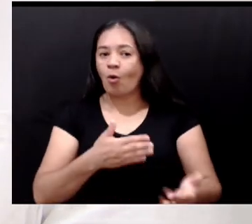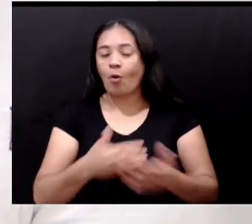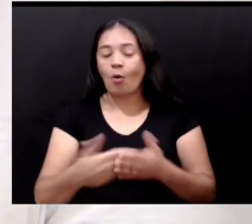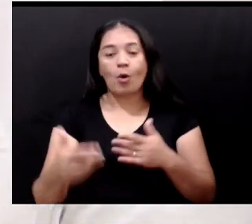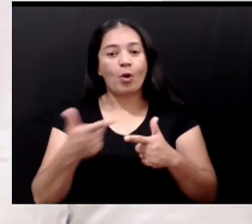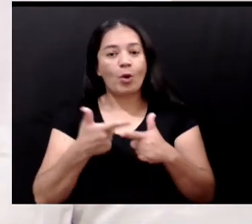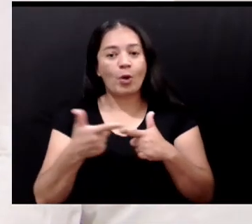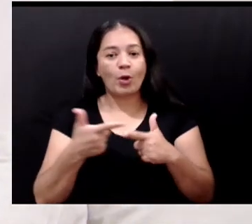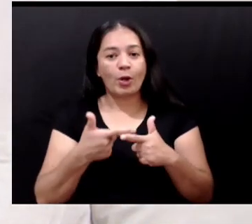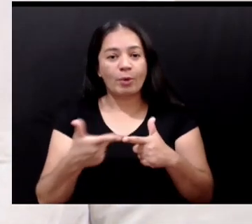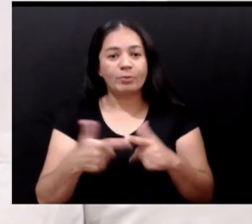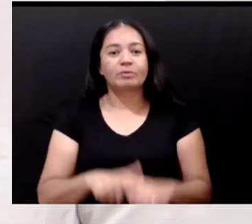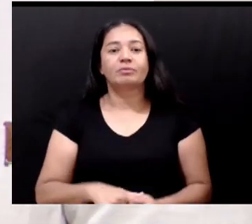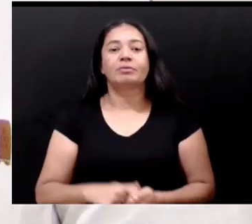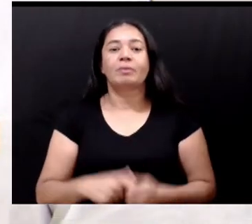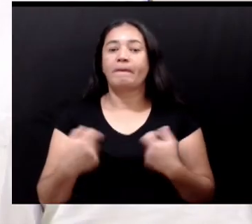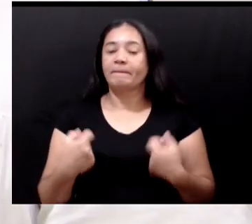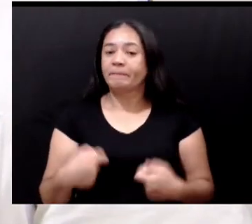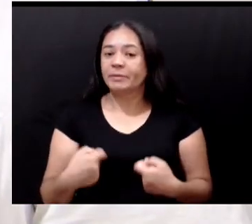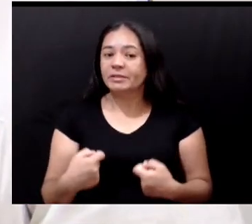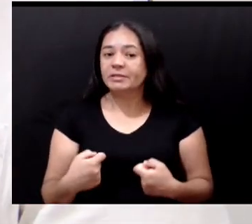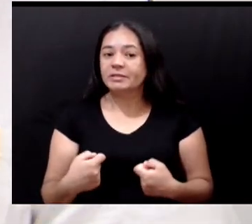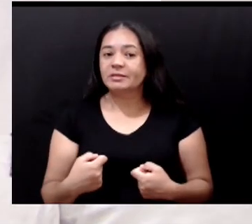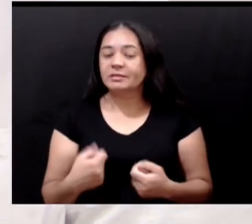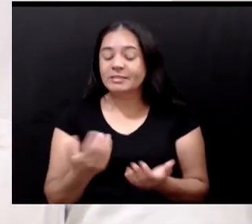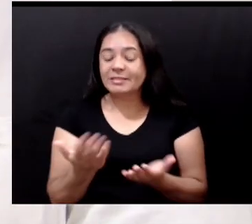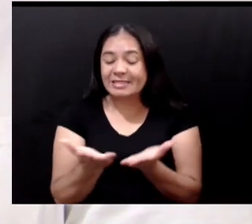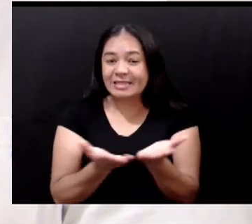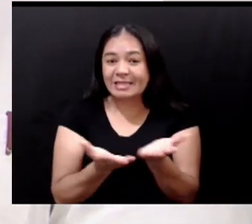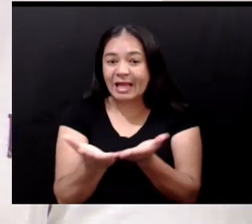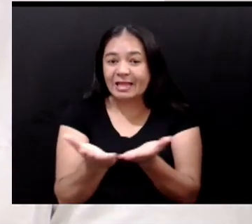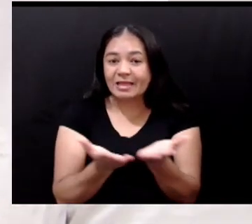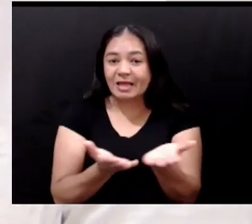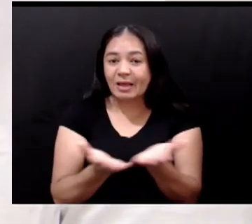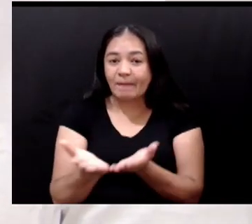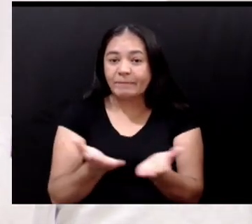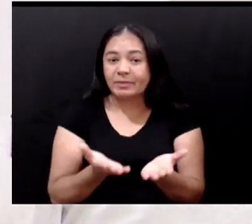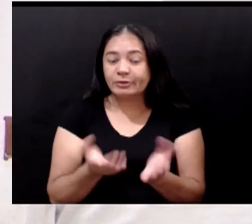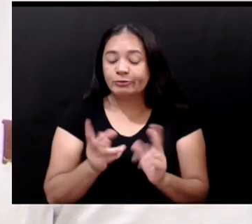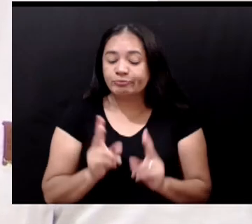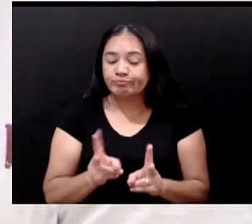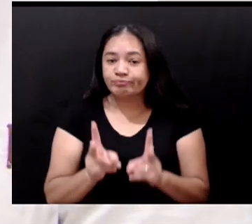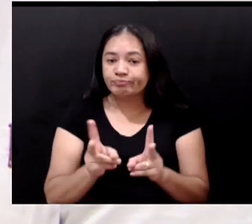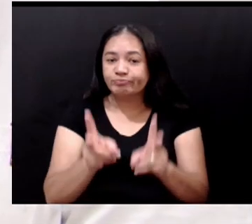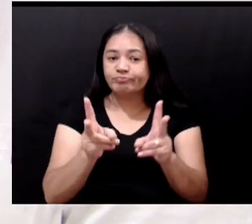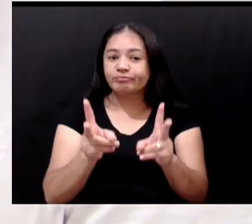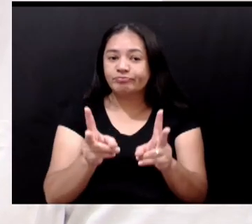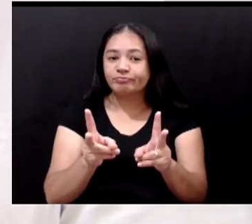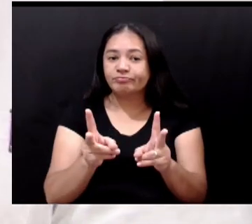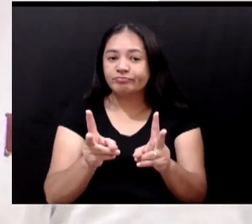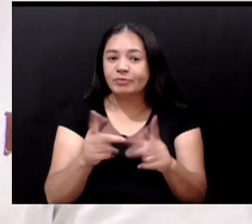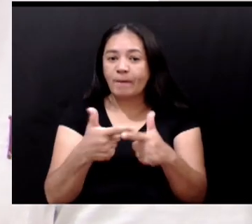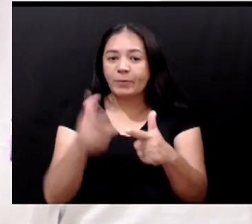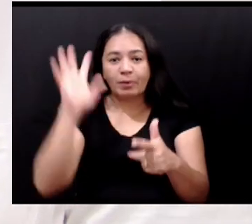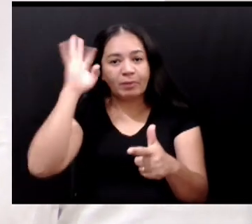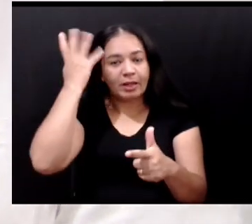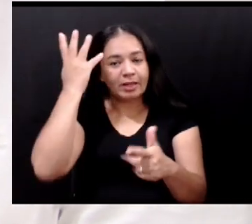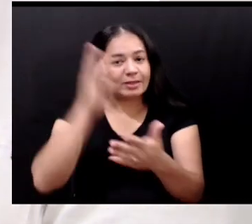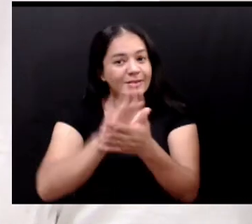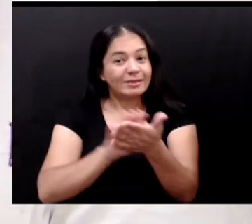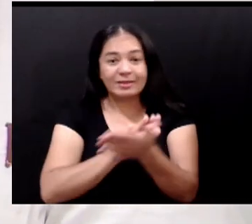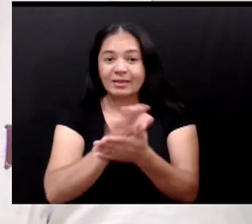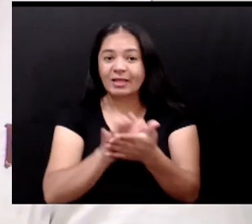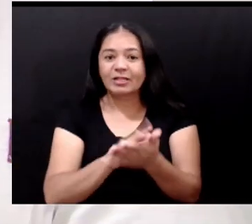pés, realmente é um tratamento. Então nós não solucionamos nenhum problema nos pés numa consulta,